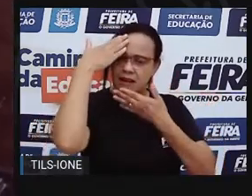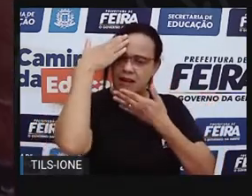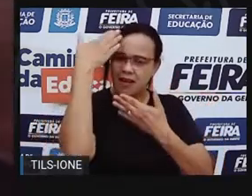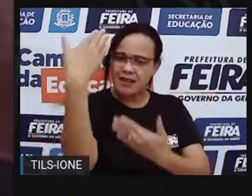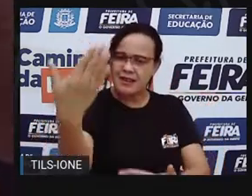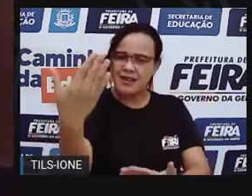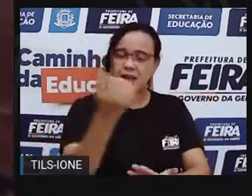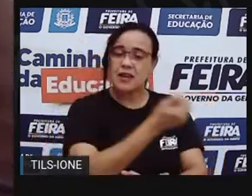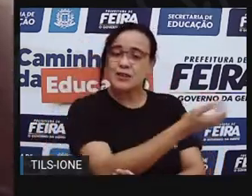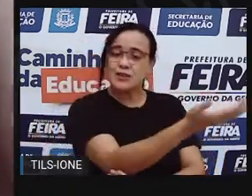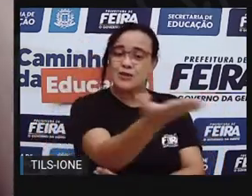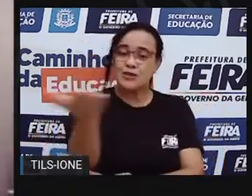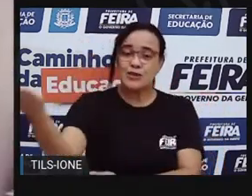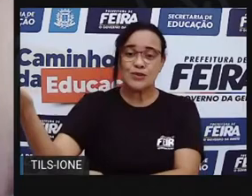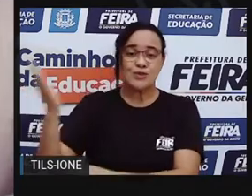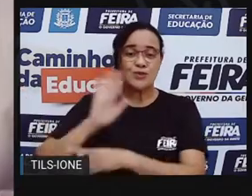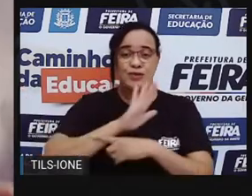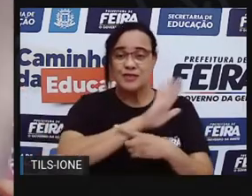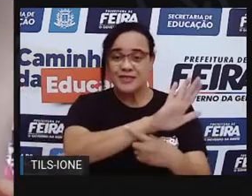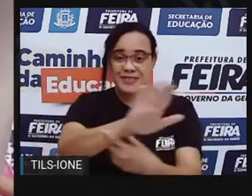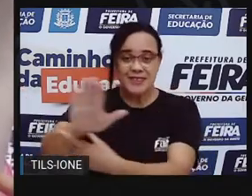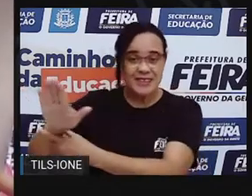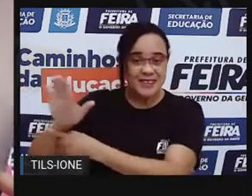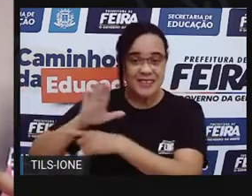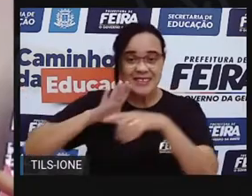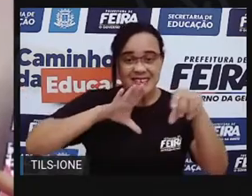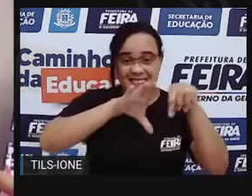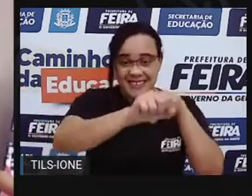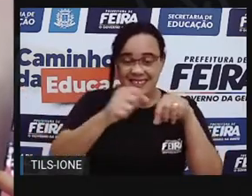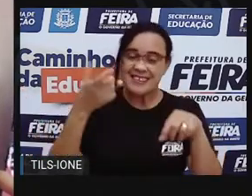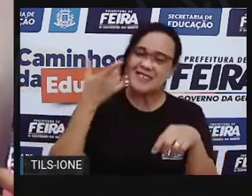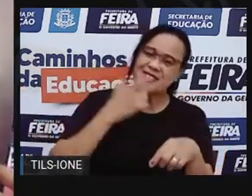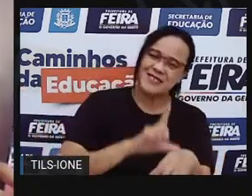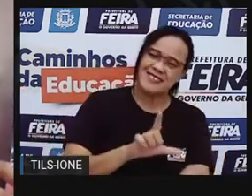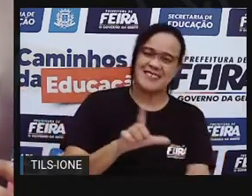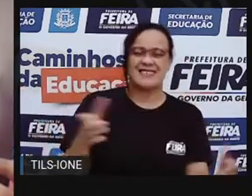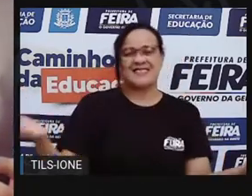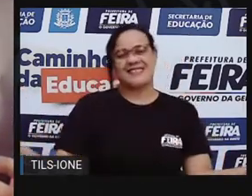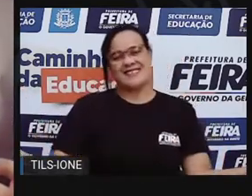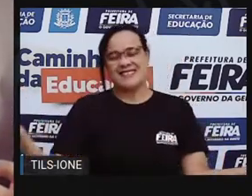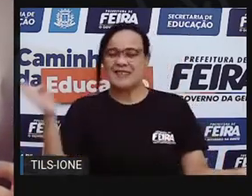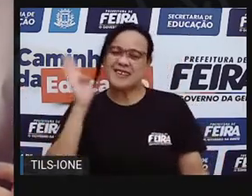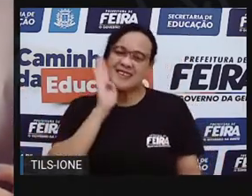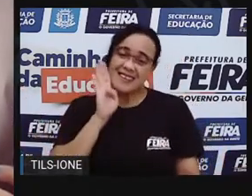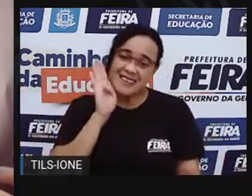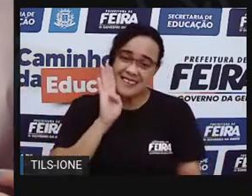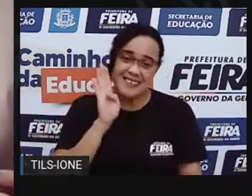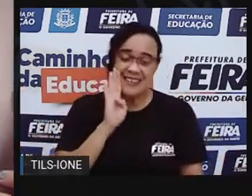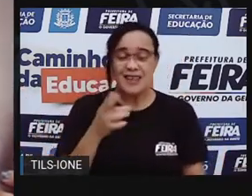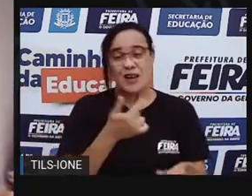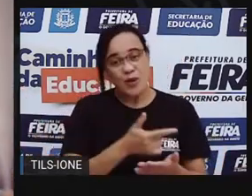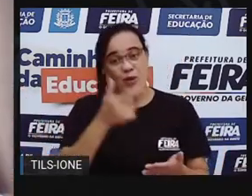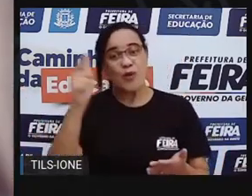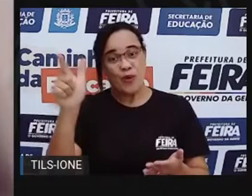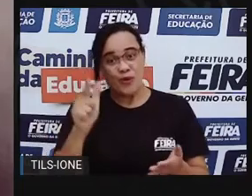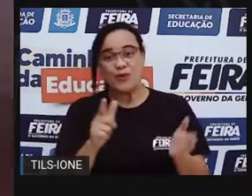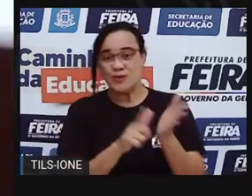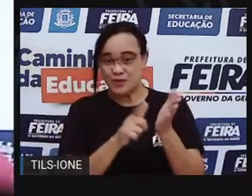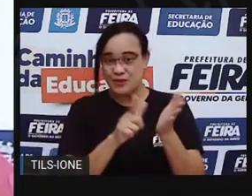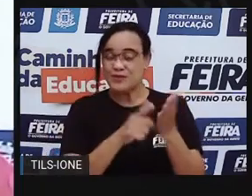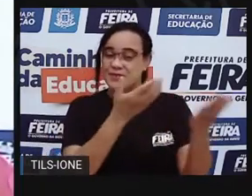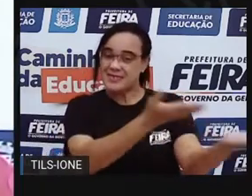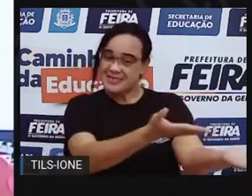a todos que ajudaram ela a se formar. Olha que legal! É um outro modelo de convite.